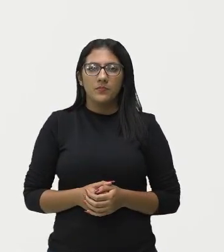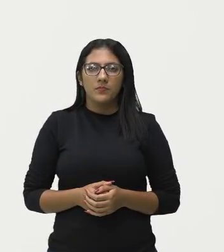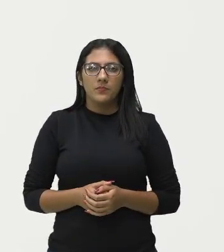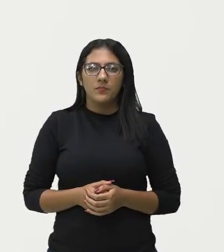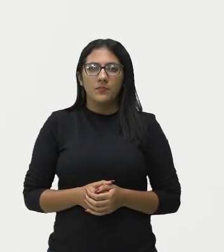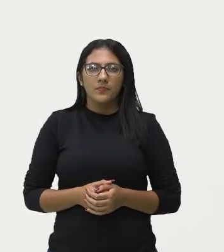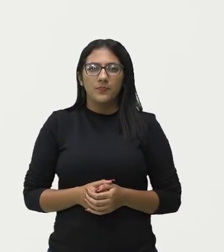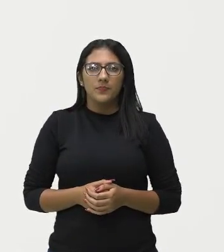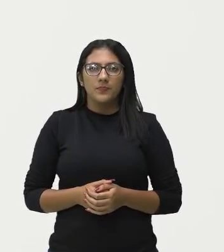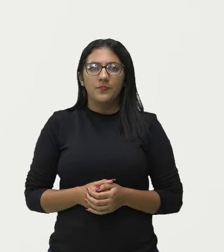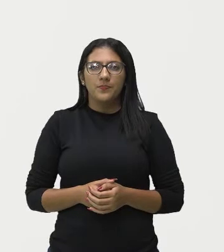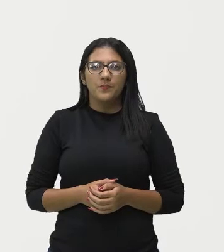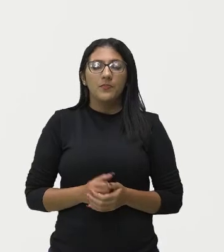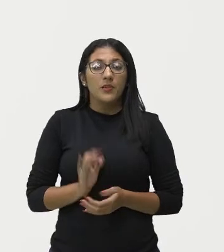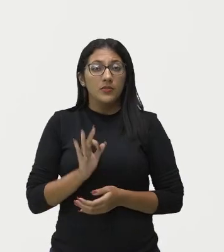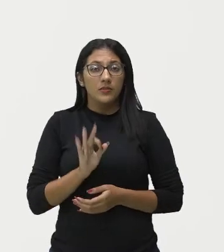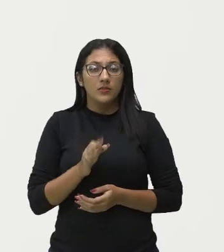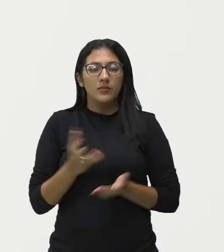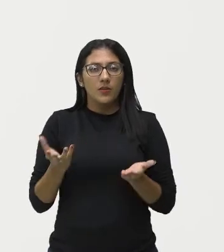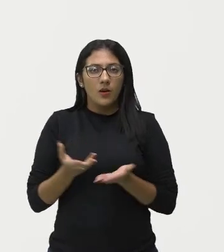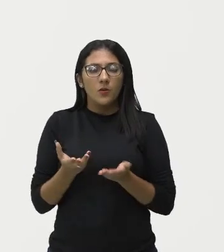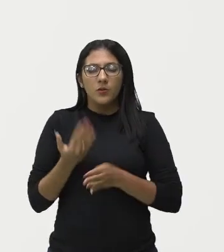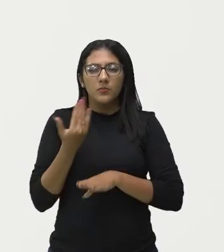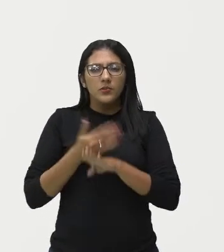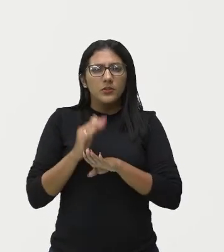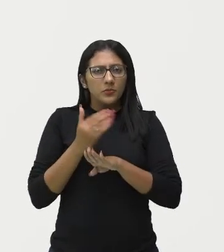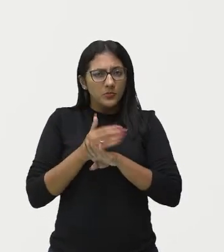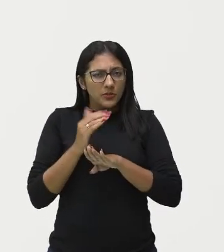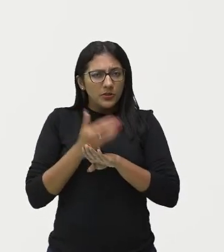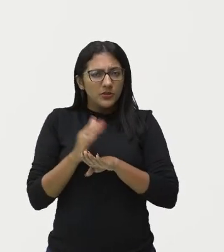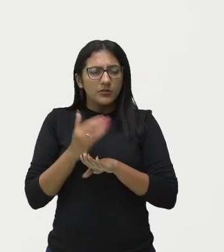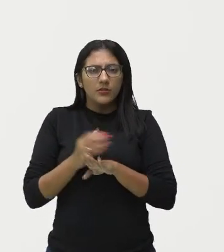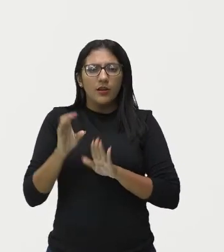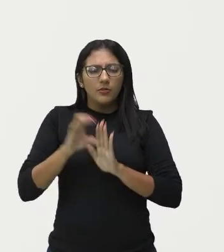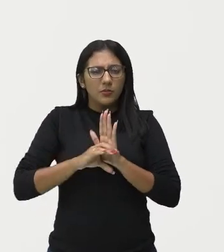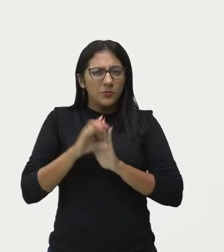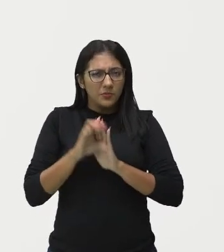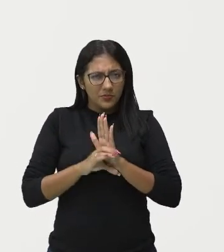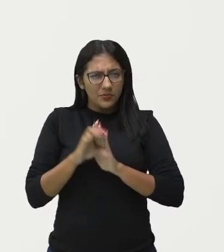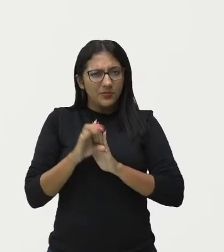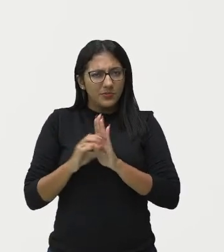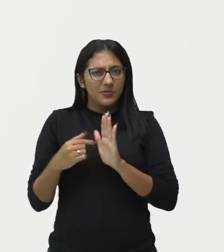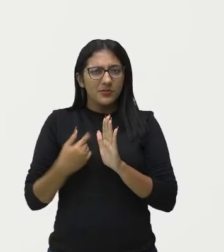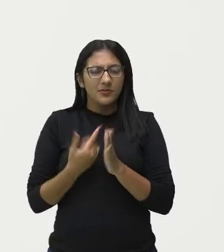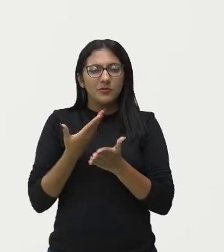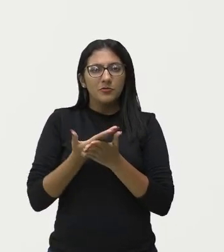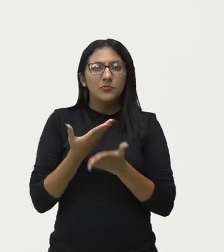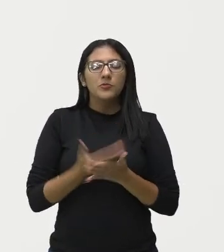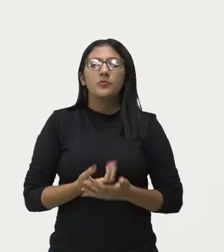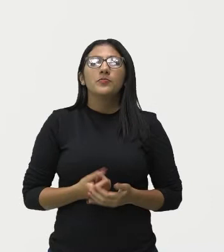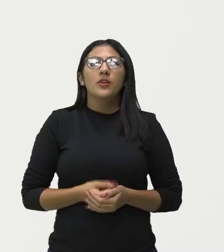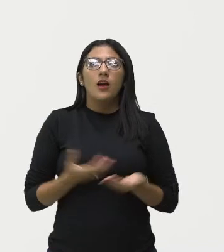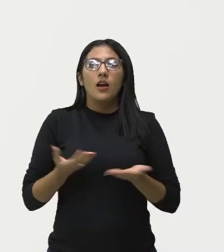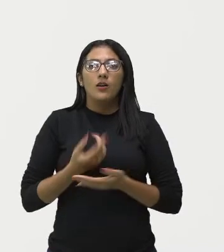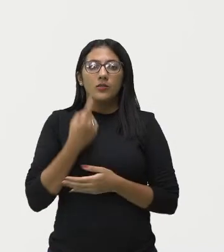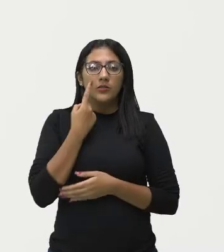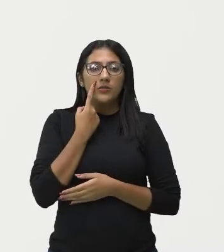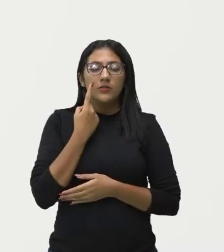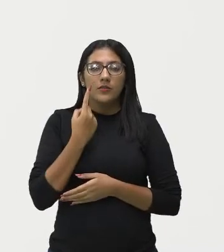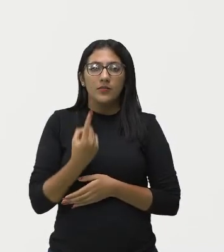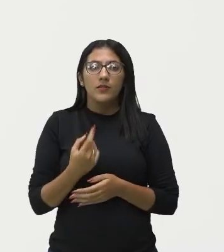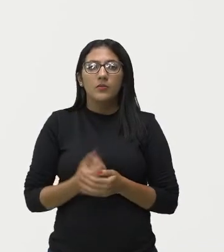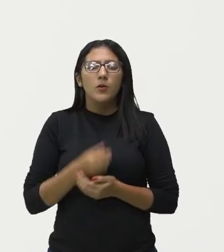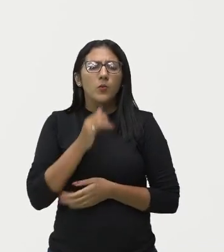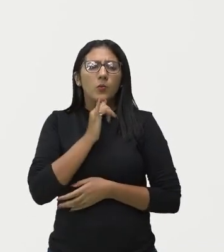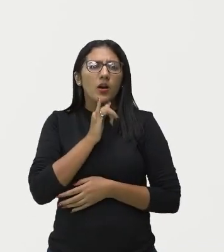Muito bem, então para a gente colocar em prática, pessoal, todos esses conceitos, né, que nós estudamos aqui, vamos verificar